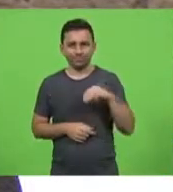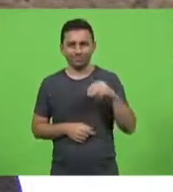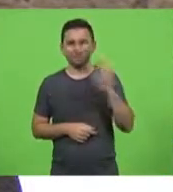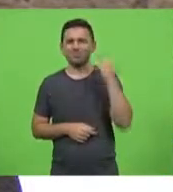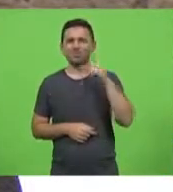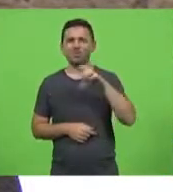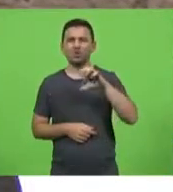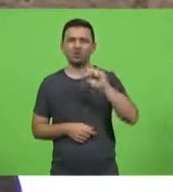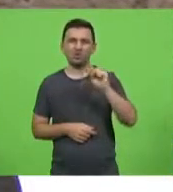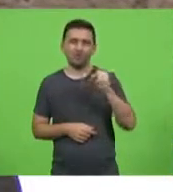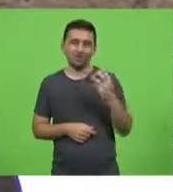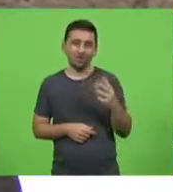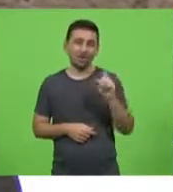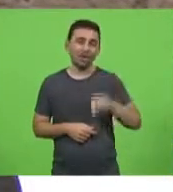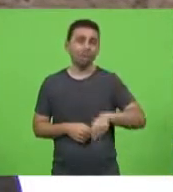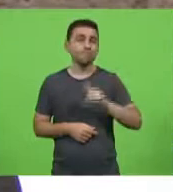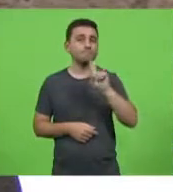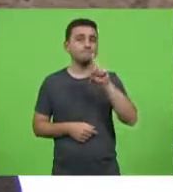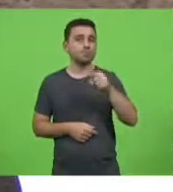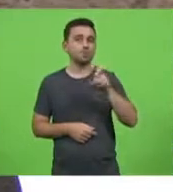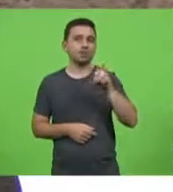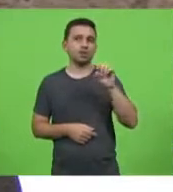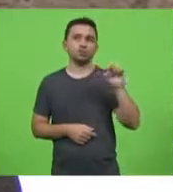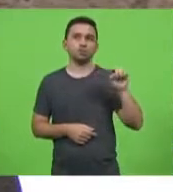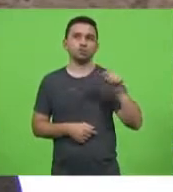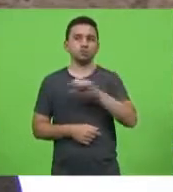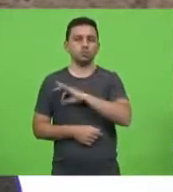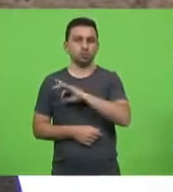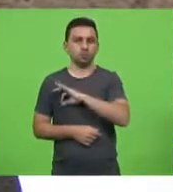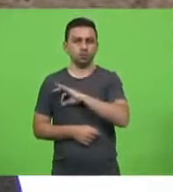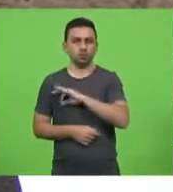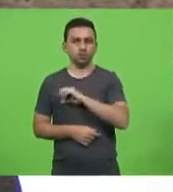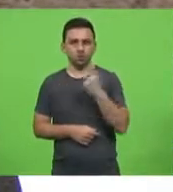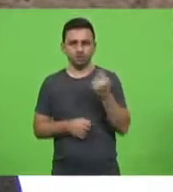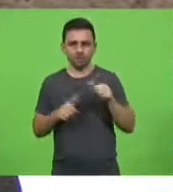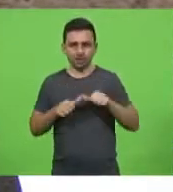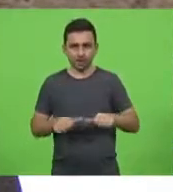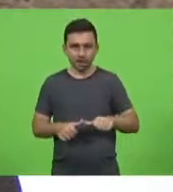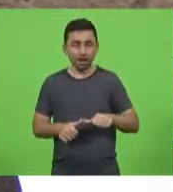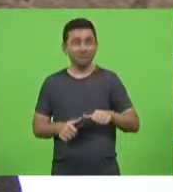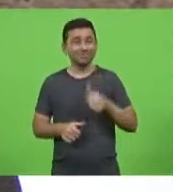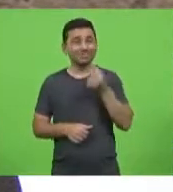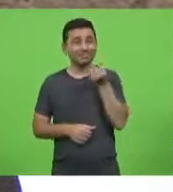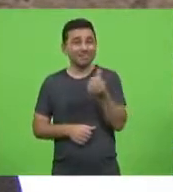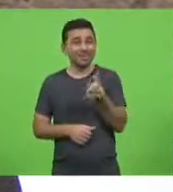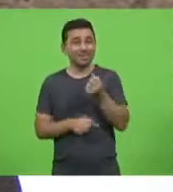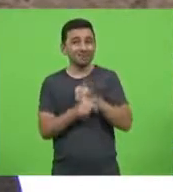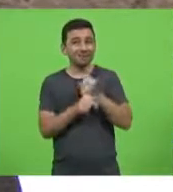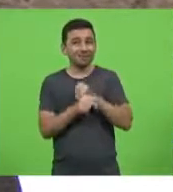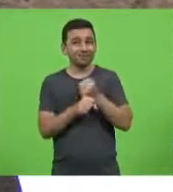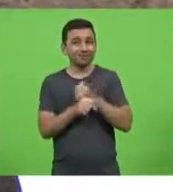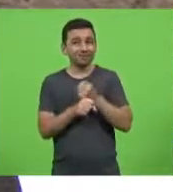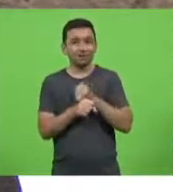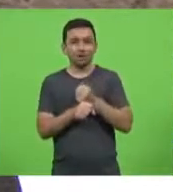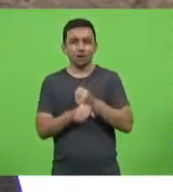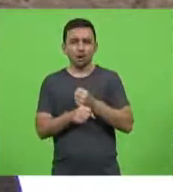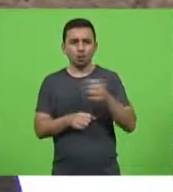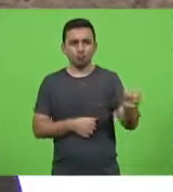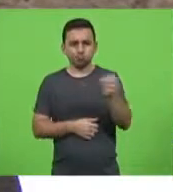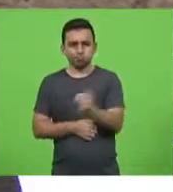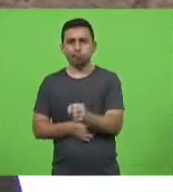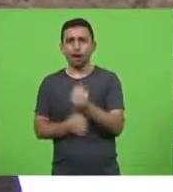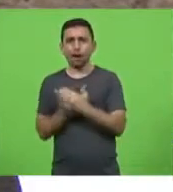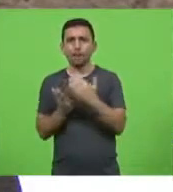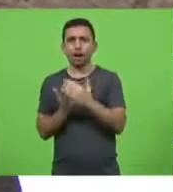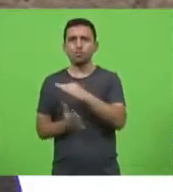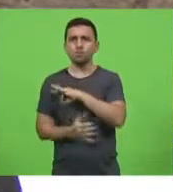policiais. E nós não ficamos 4 anos, deputado Maurício, ficamos 6 anos, ou quase 7 anos, sem nenhuma inclusão na Polícia Militar, no